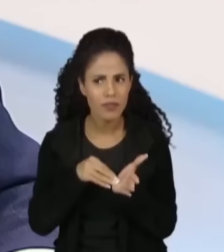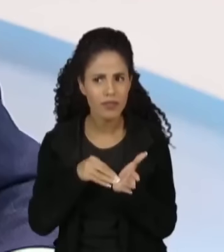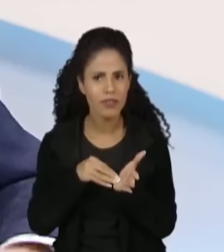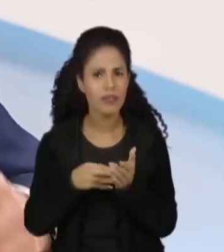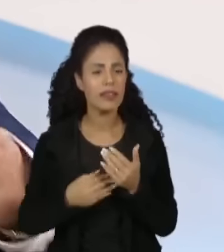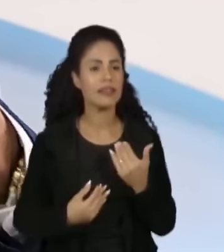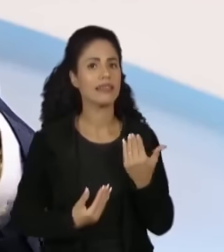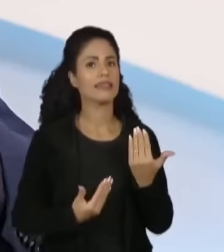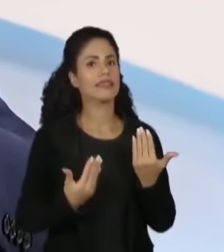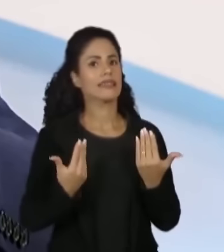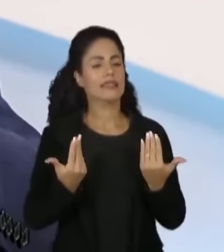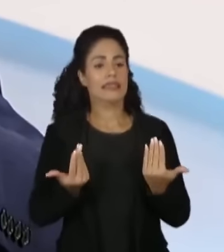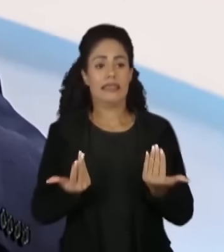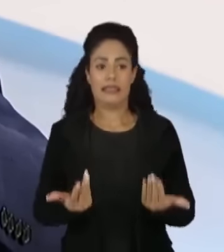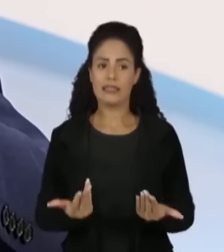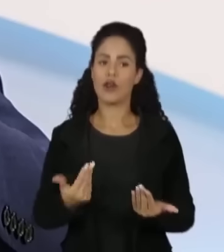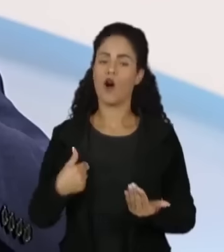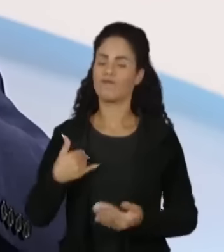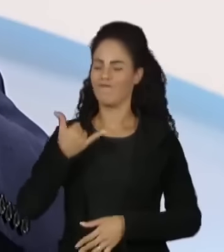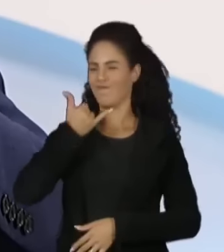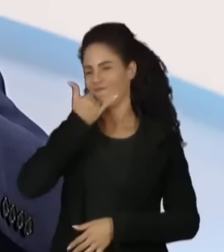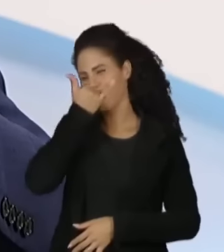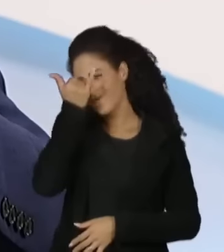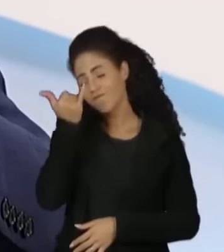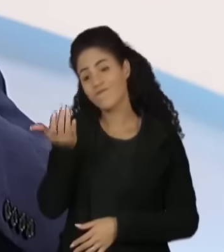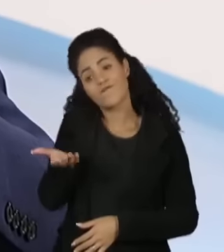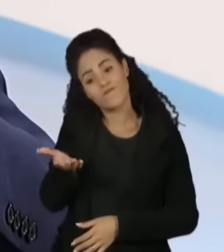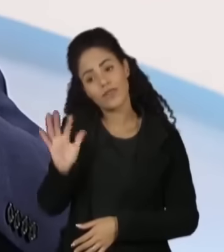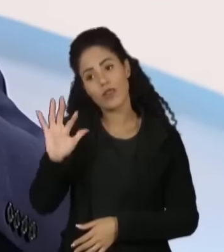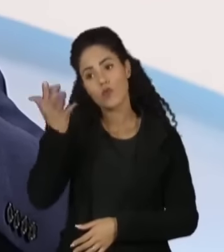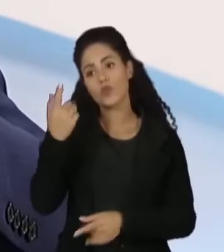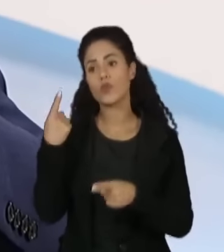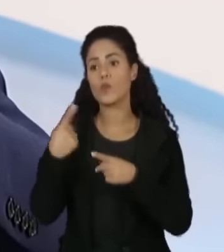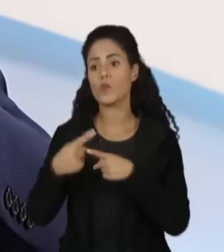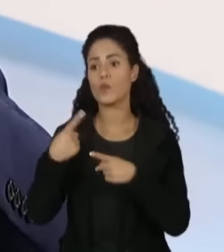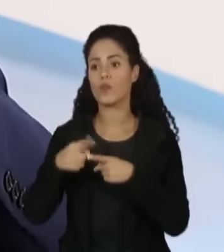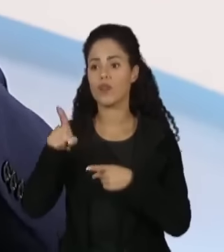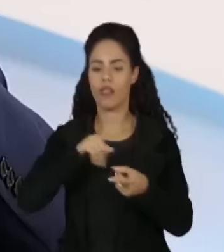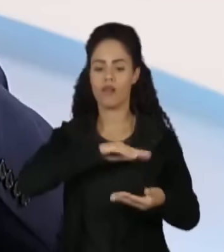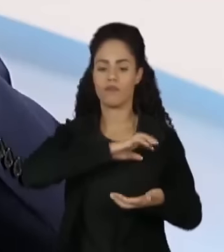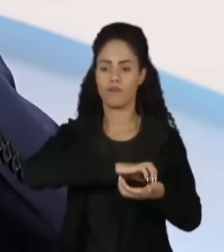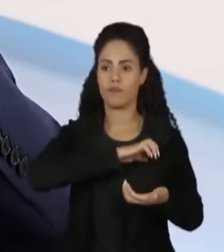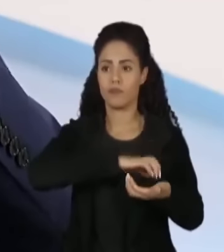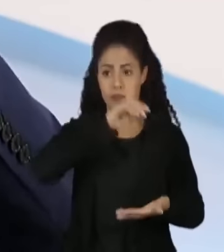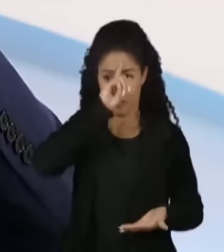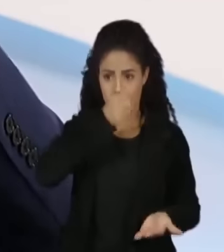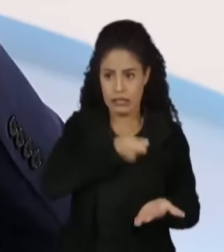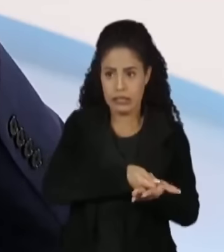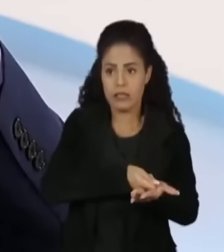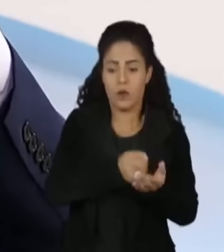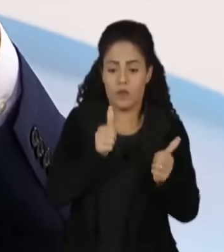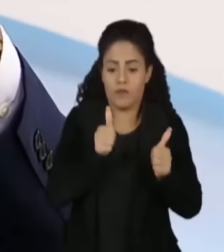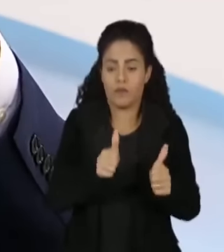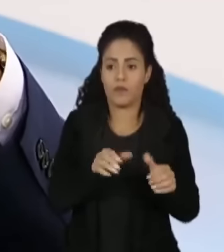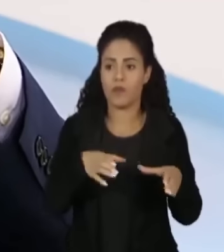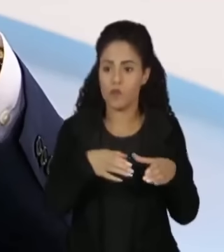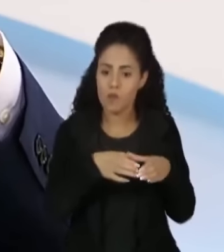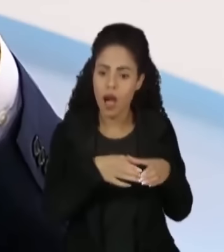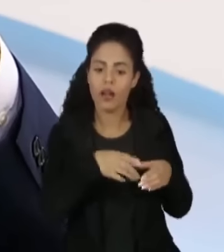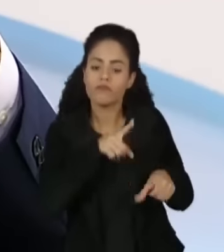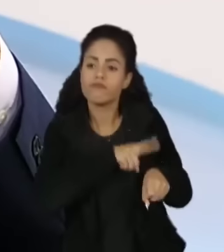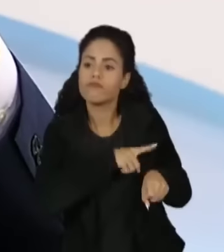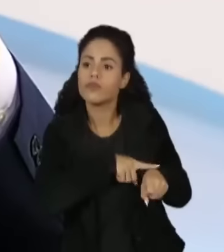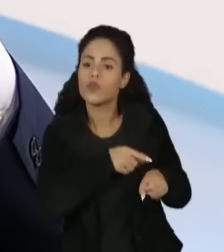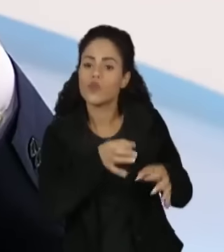diria que isso foi um pouco um acidente de composição. O que aconteceu? O Supremo tomou uma decisão, num